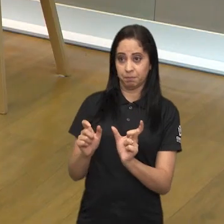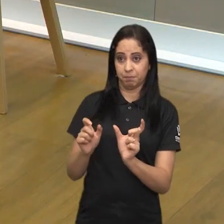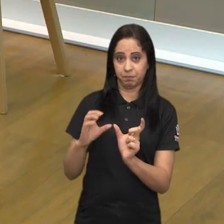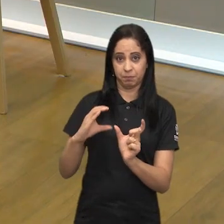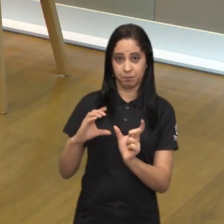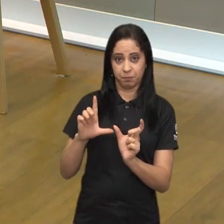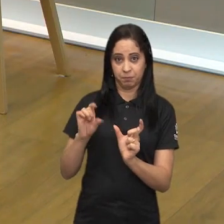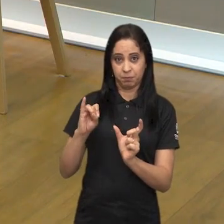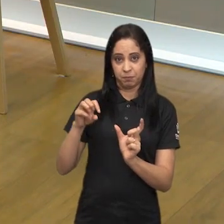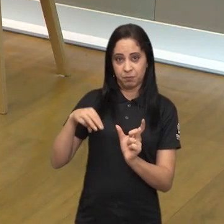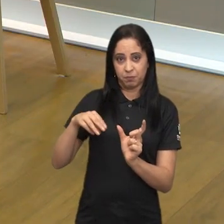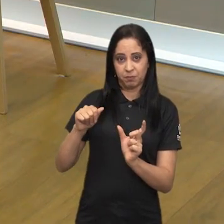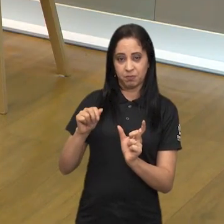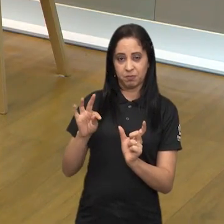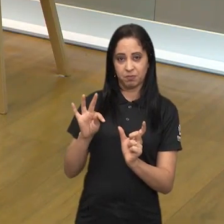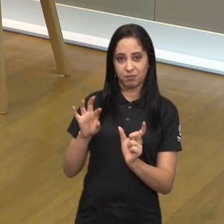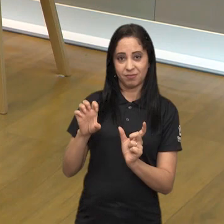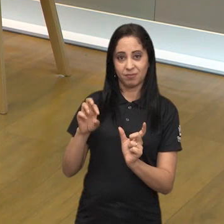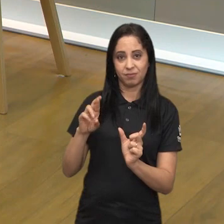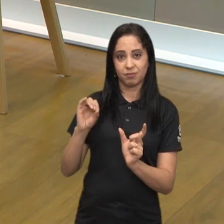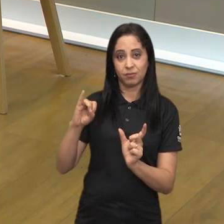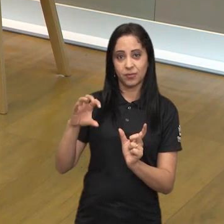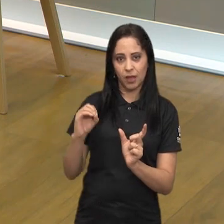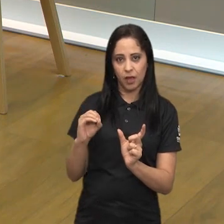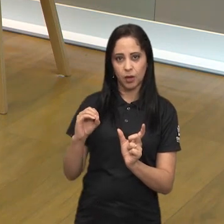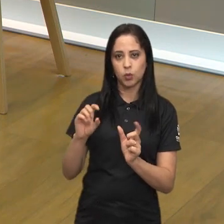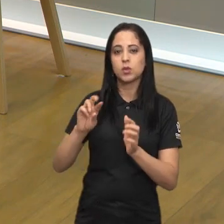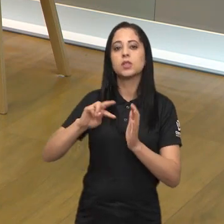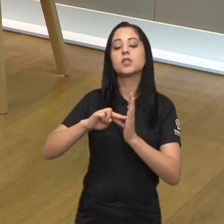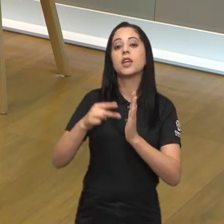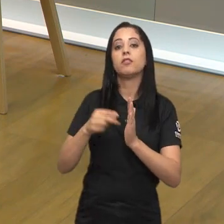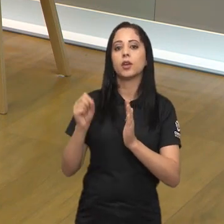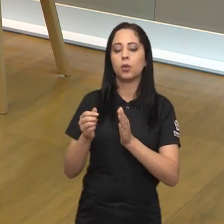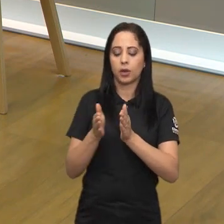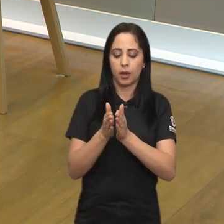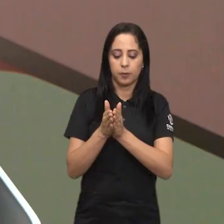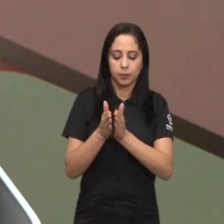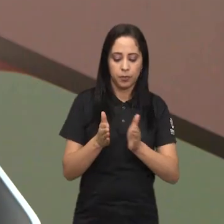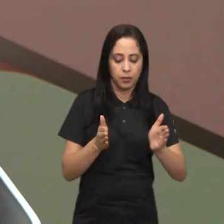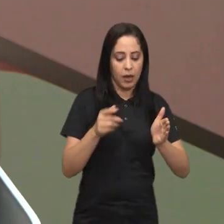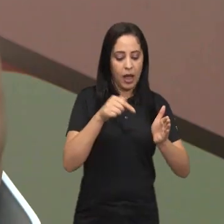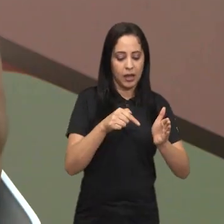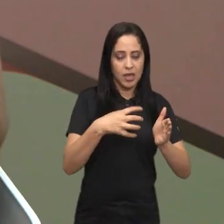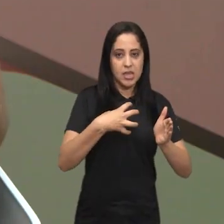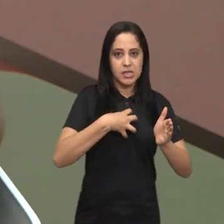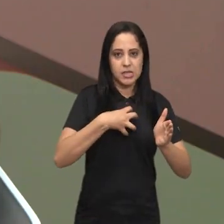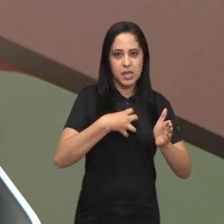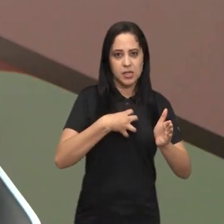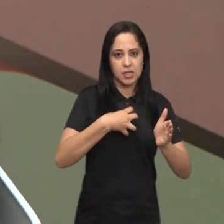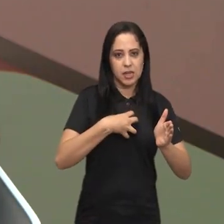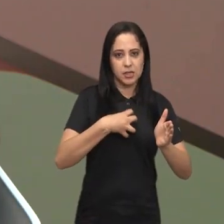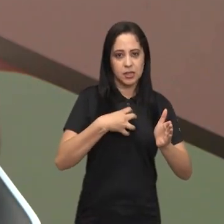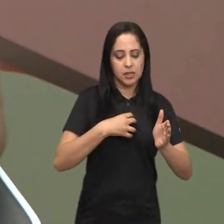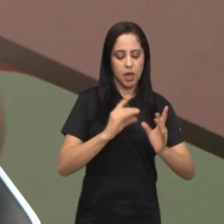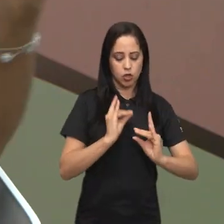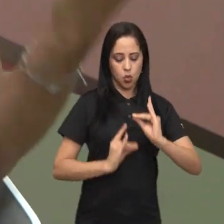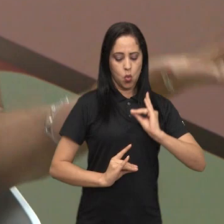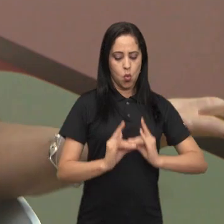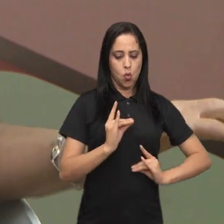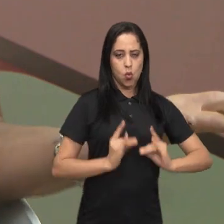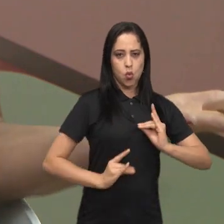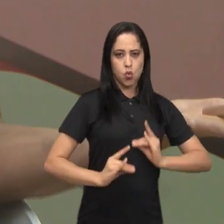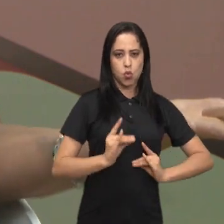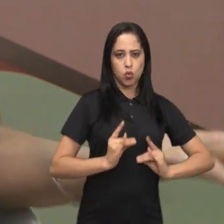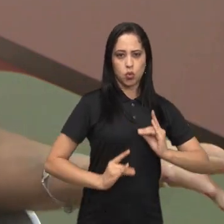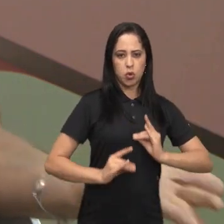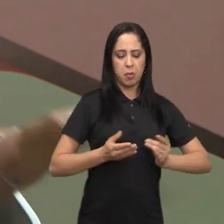É. E hoje a gente considera o climatério a transição menopausal. Tá. É a mulher que começou a alterar os hormônios, que não tem